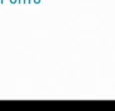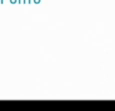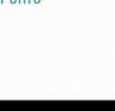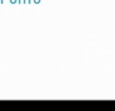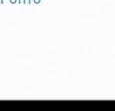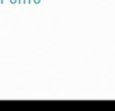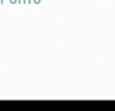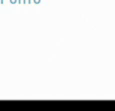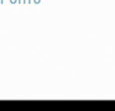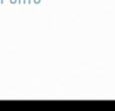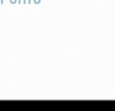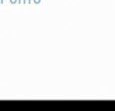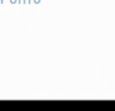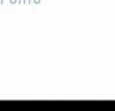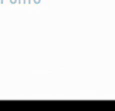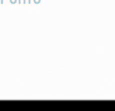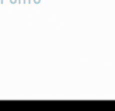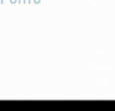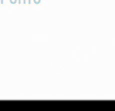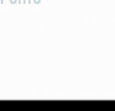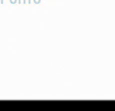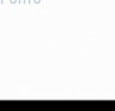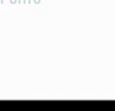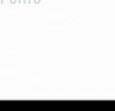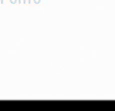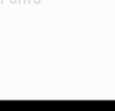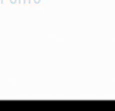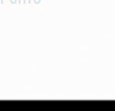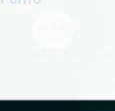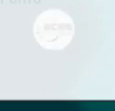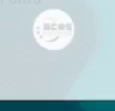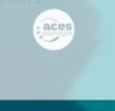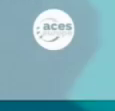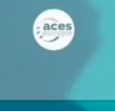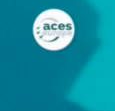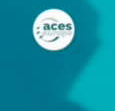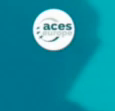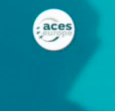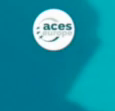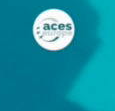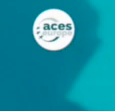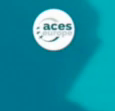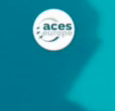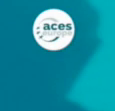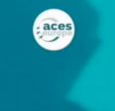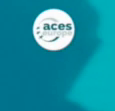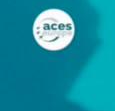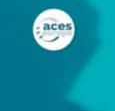Senhoras e senhores, esta é a cerimónia de abertura de Setúbal,